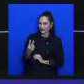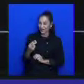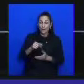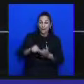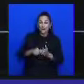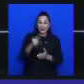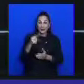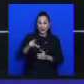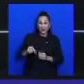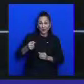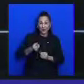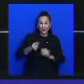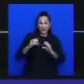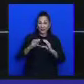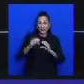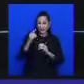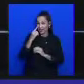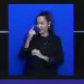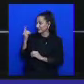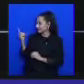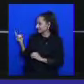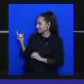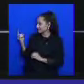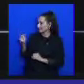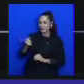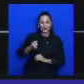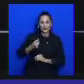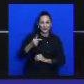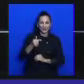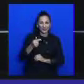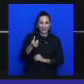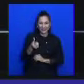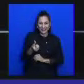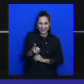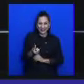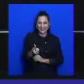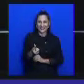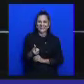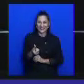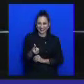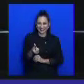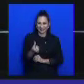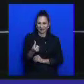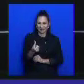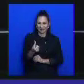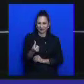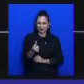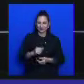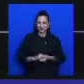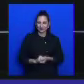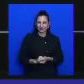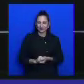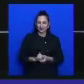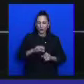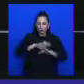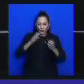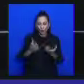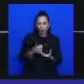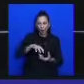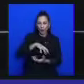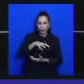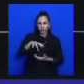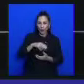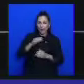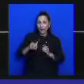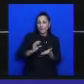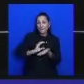5.842, primeira bola sorteada, 76. Bola 76. Globo girando,